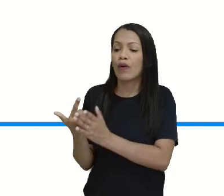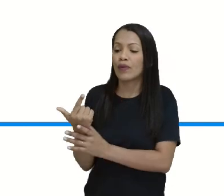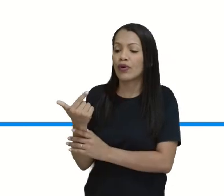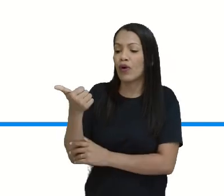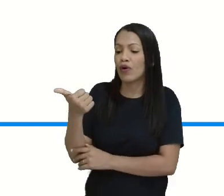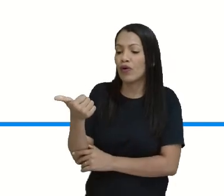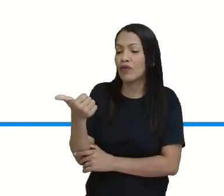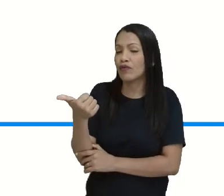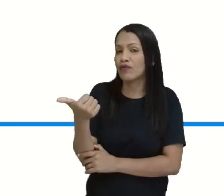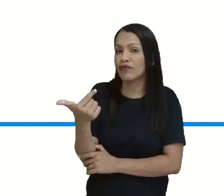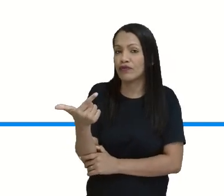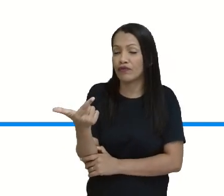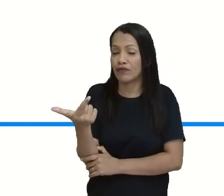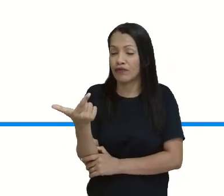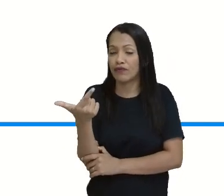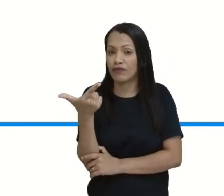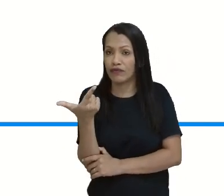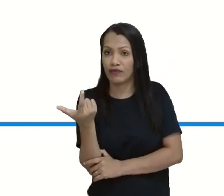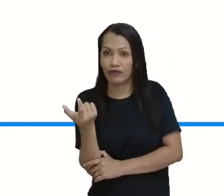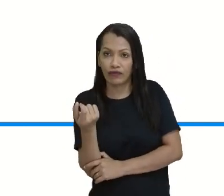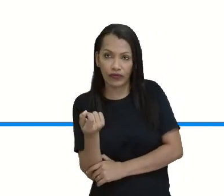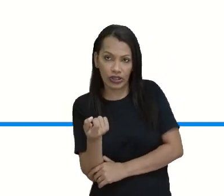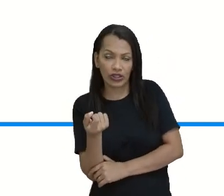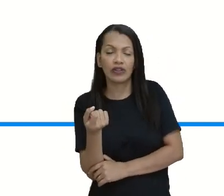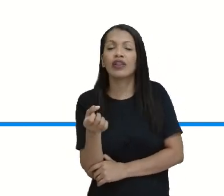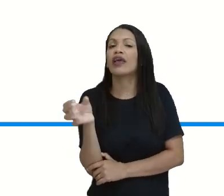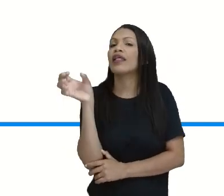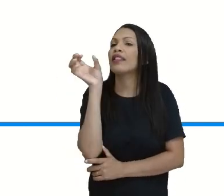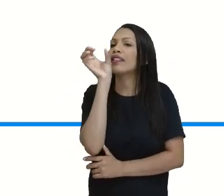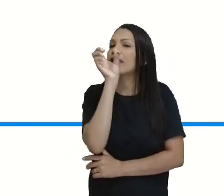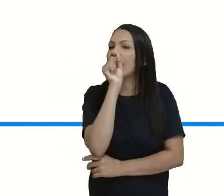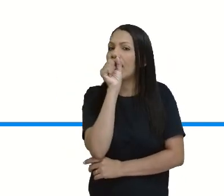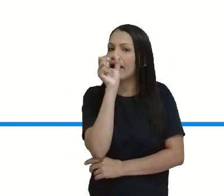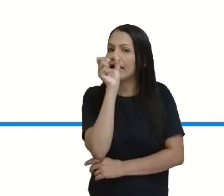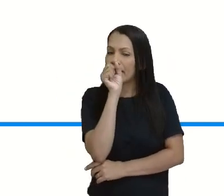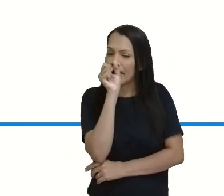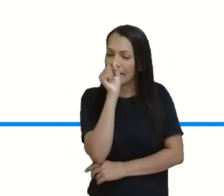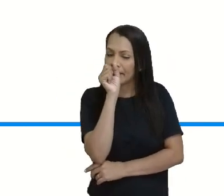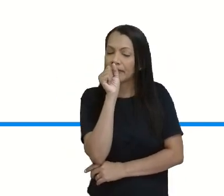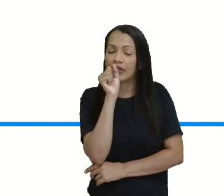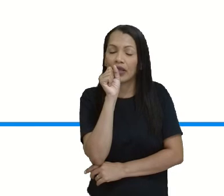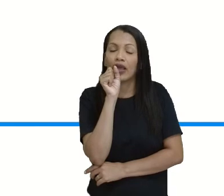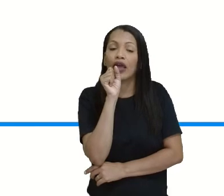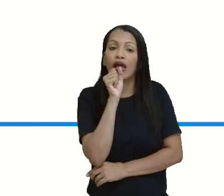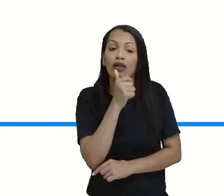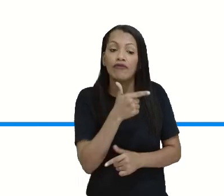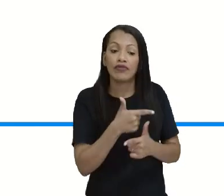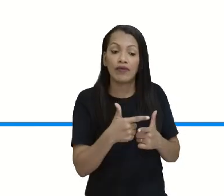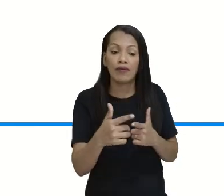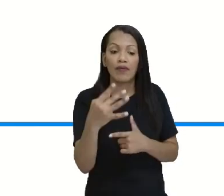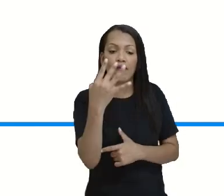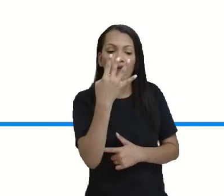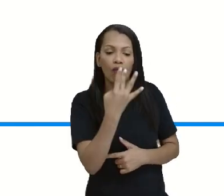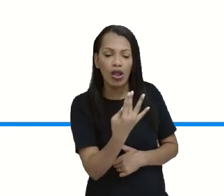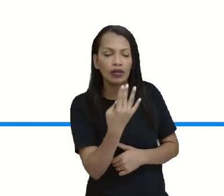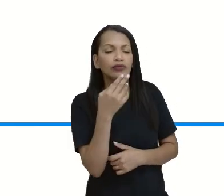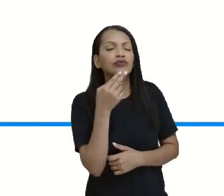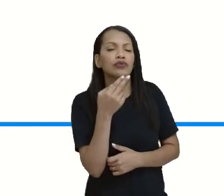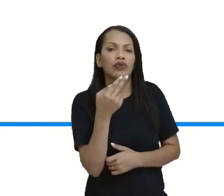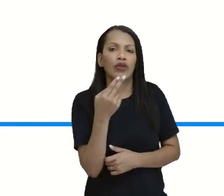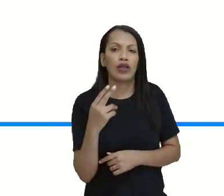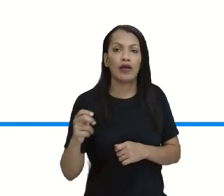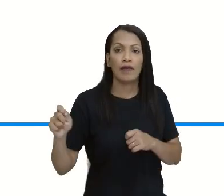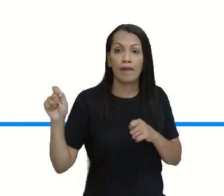a quarta parte para fazer um suco. Com quantas laranjas ela fez o